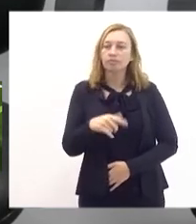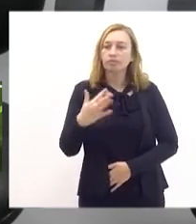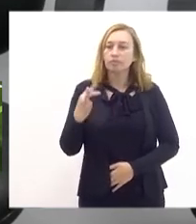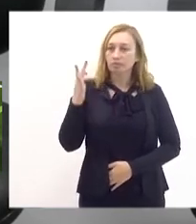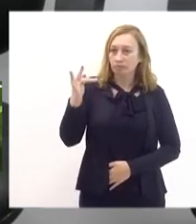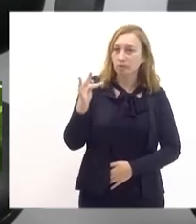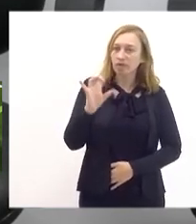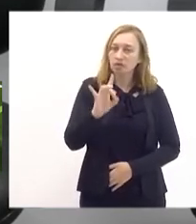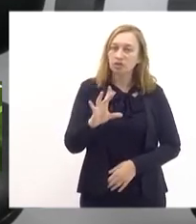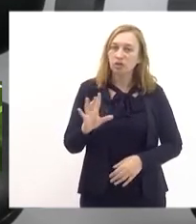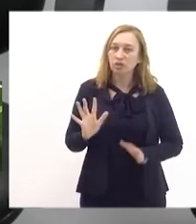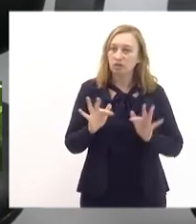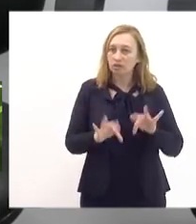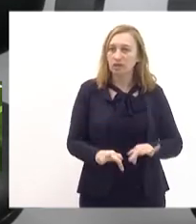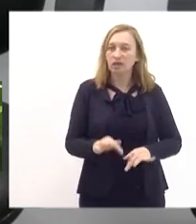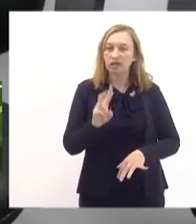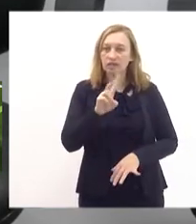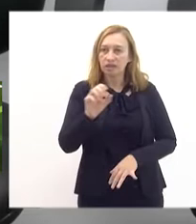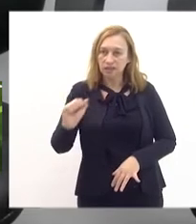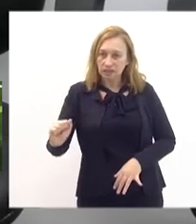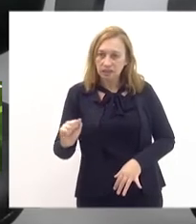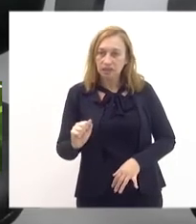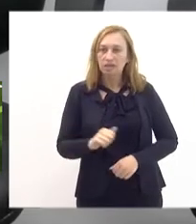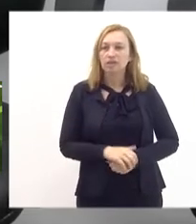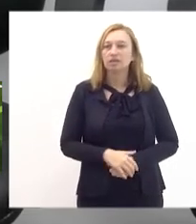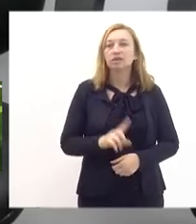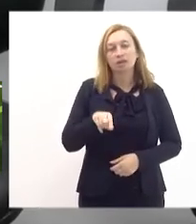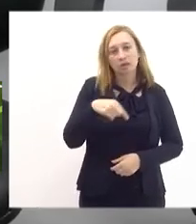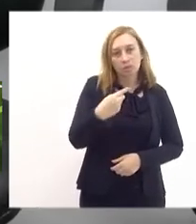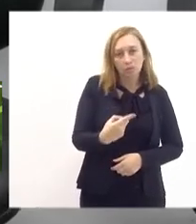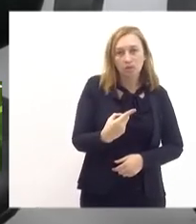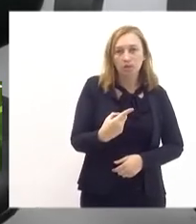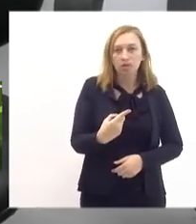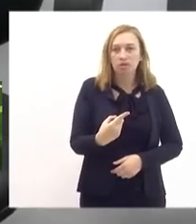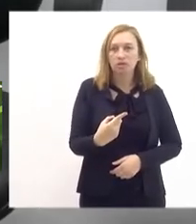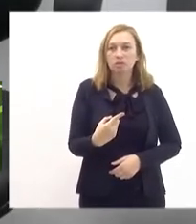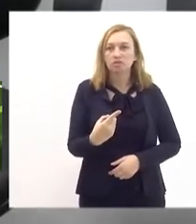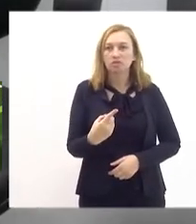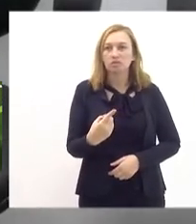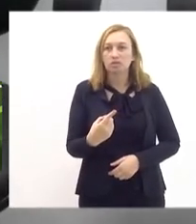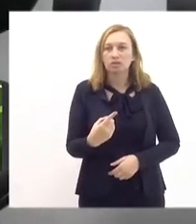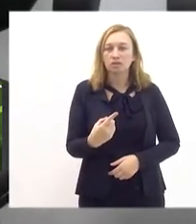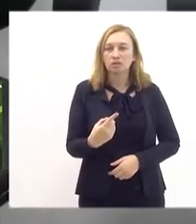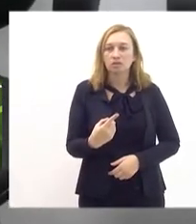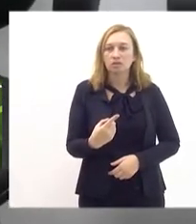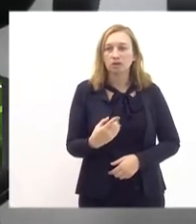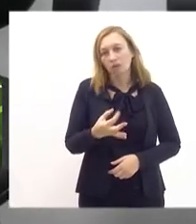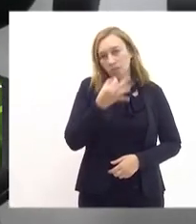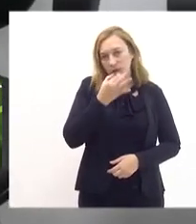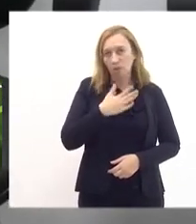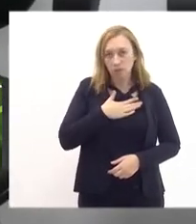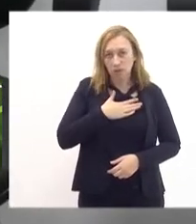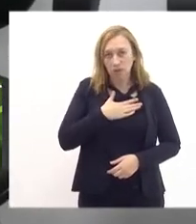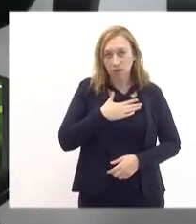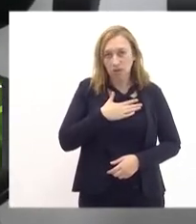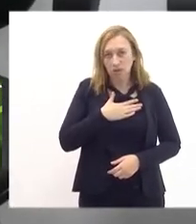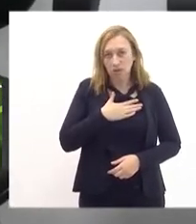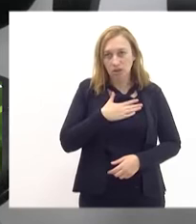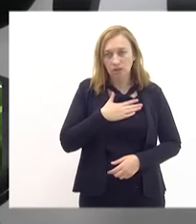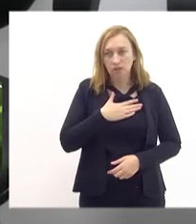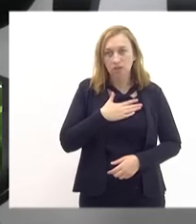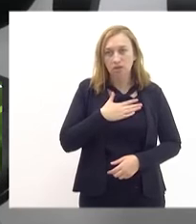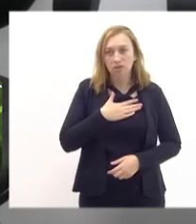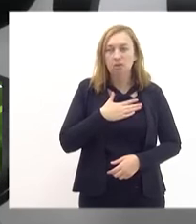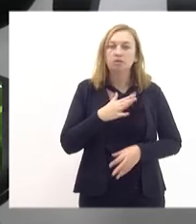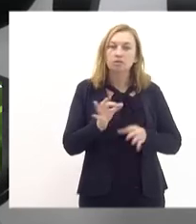brevemente, só complementar a Vanessa, fala da Vanessa, e depois eu vou passar a minha opinião sobre